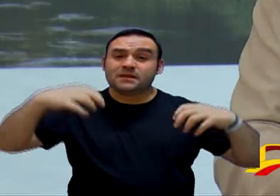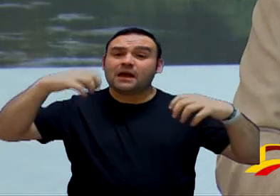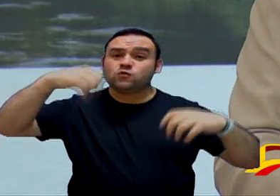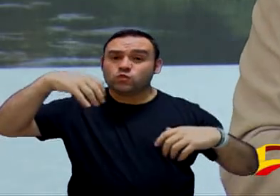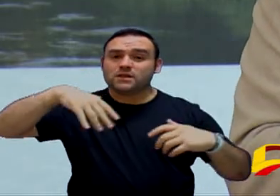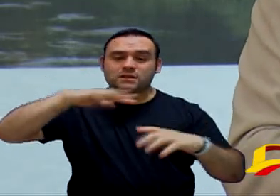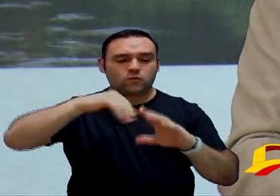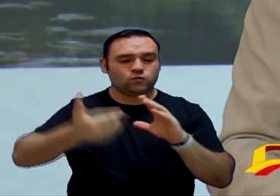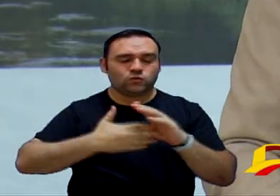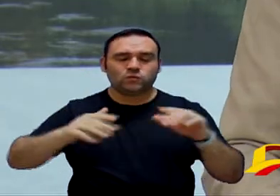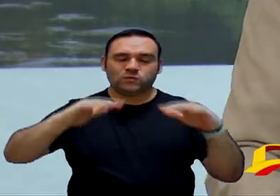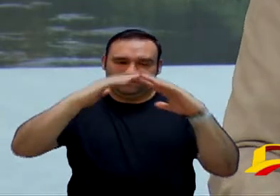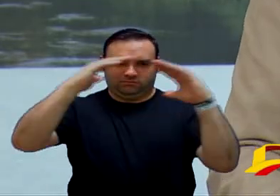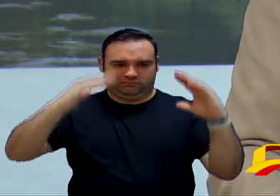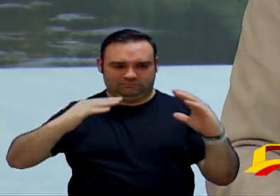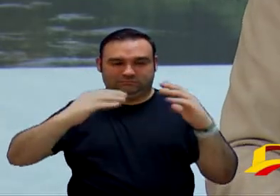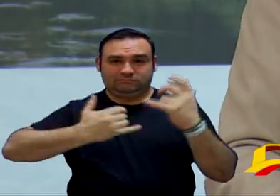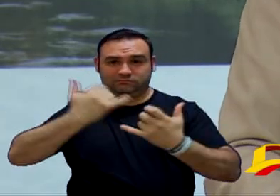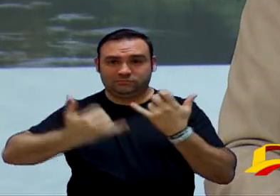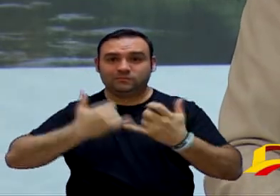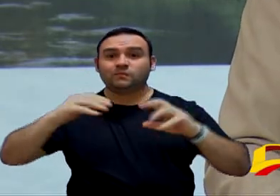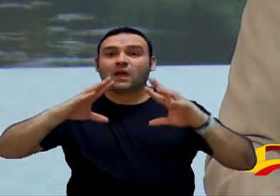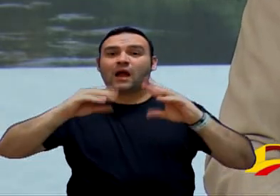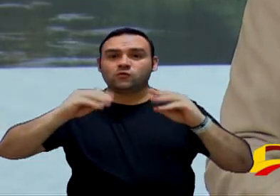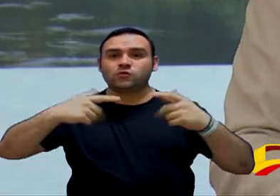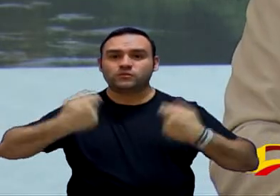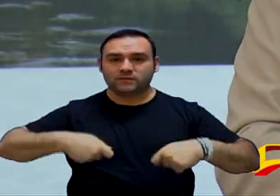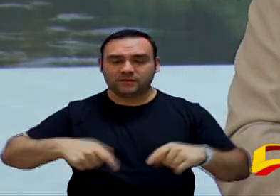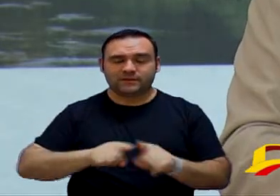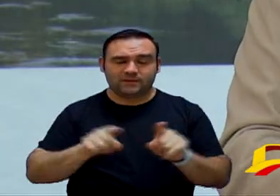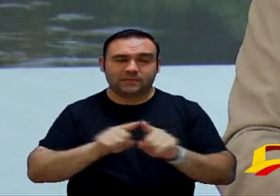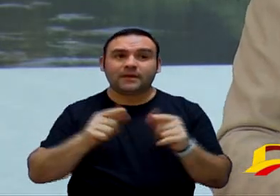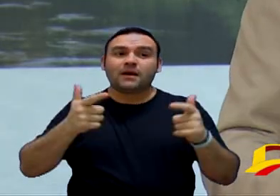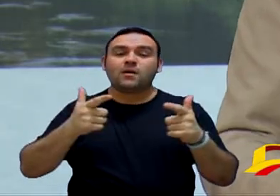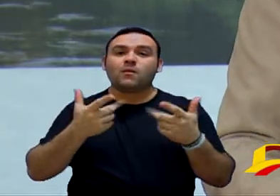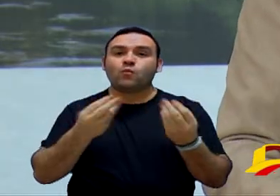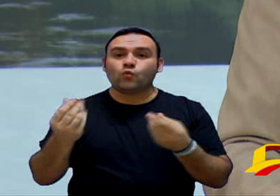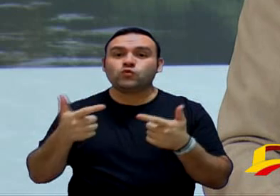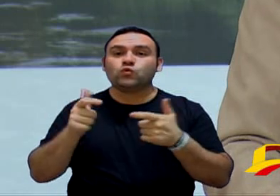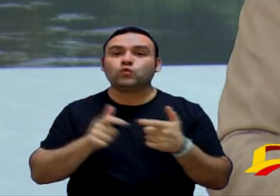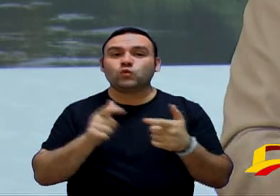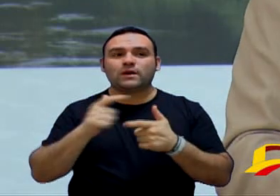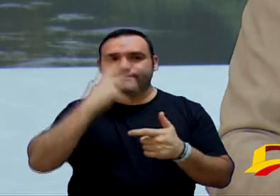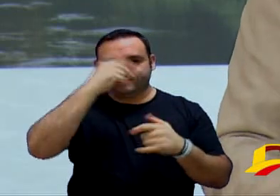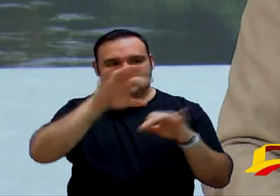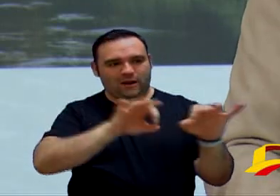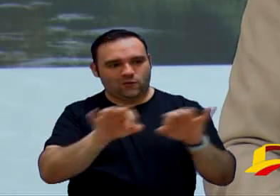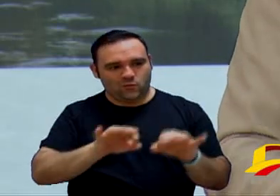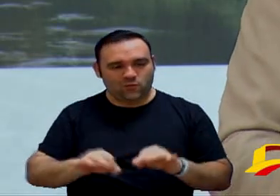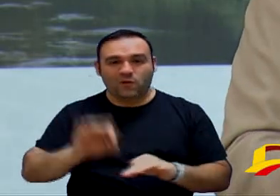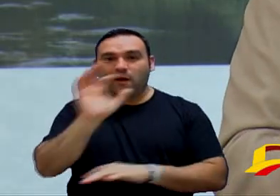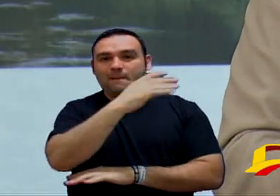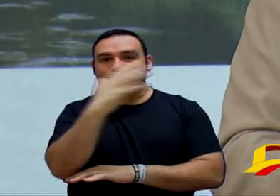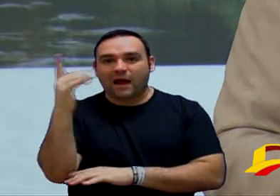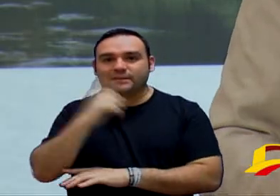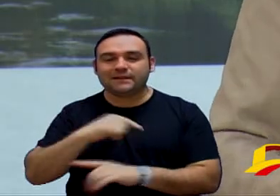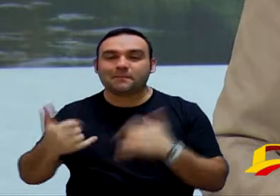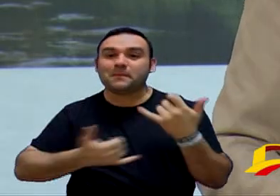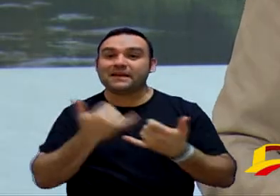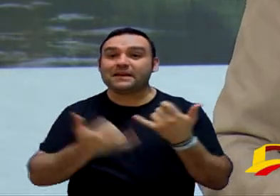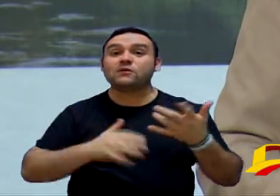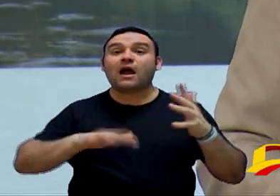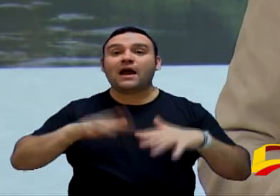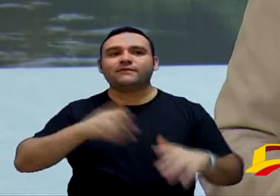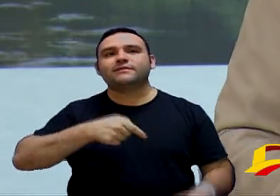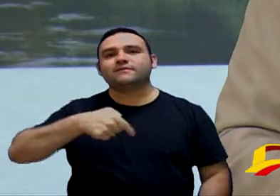nas quadras nas áreas de lazer da noite tem muitas áreas hoje que foram revitalizadas muitas praças com brinquedo que você